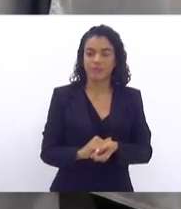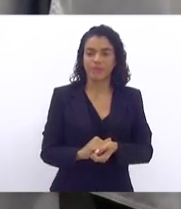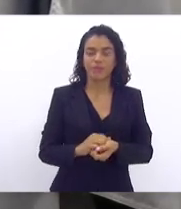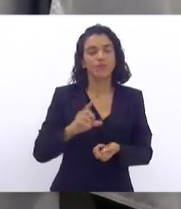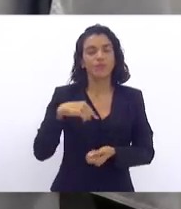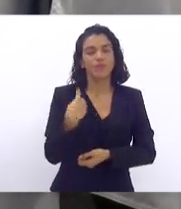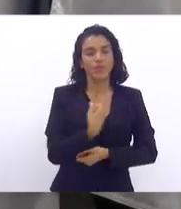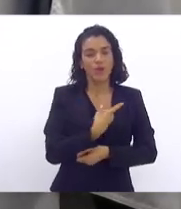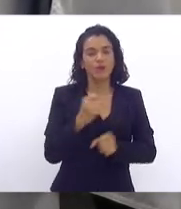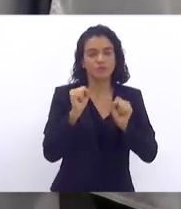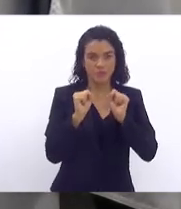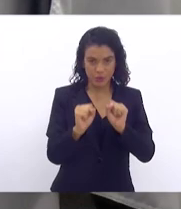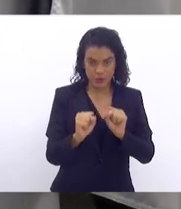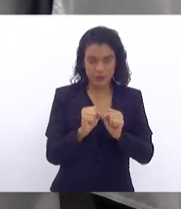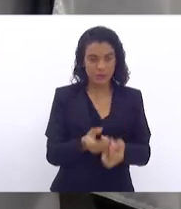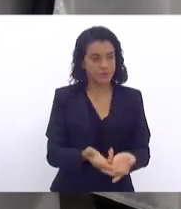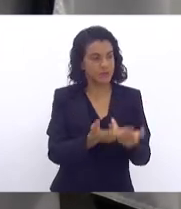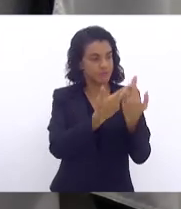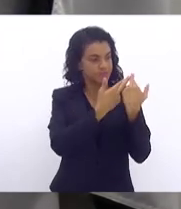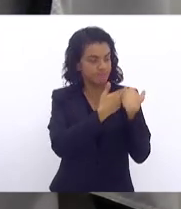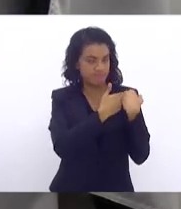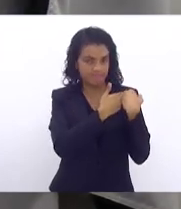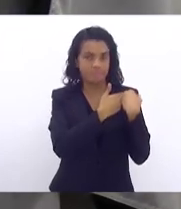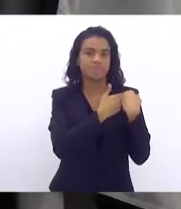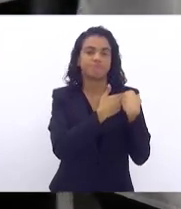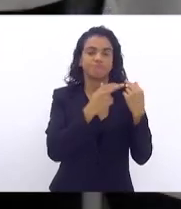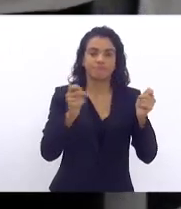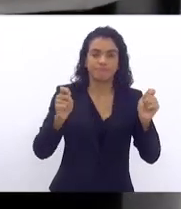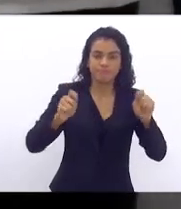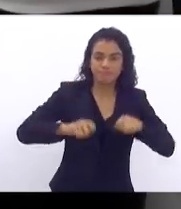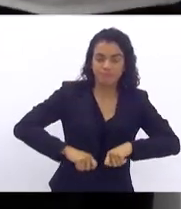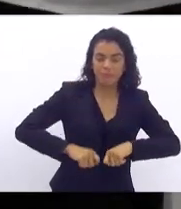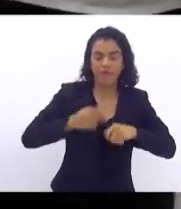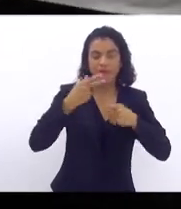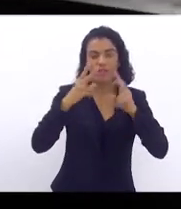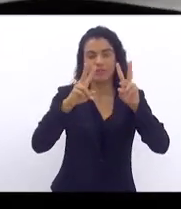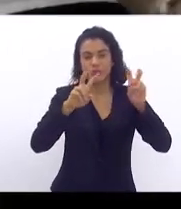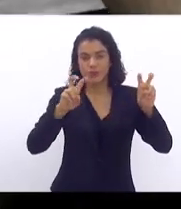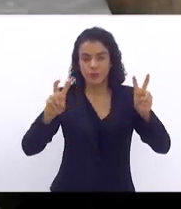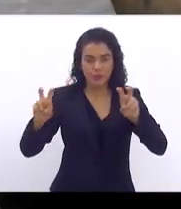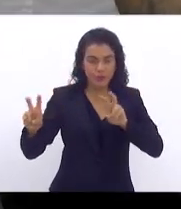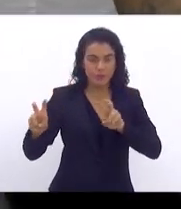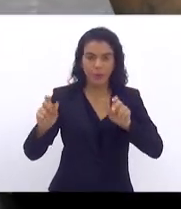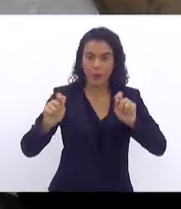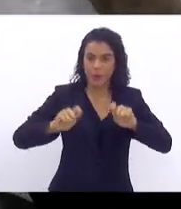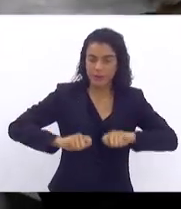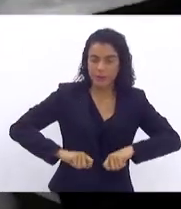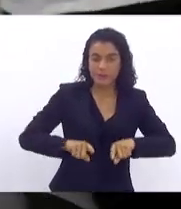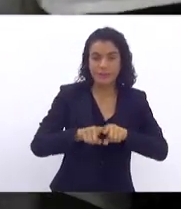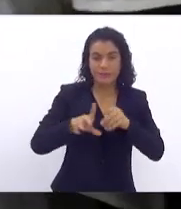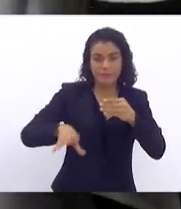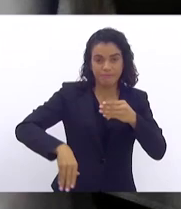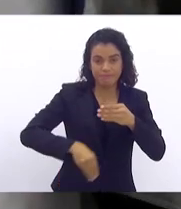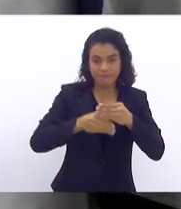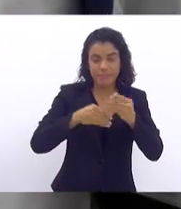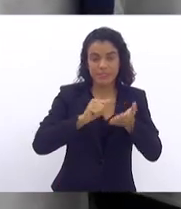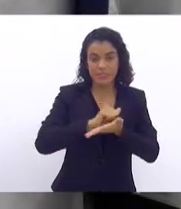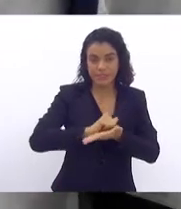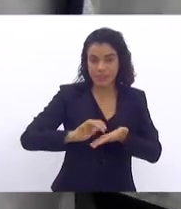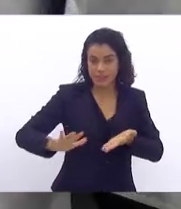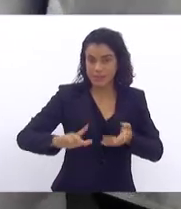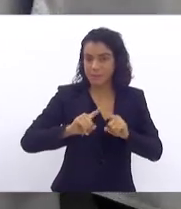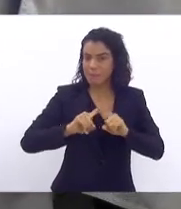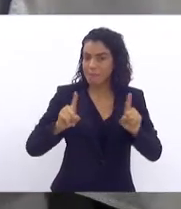nós podemos sim ter a competência originária para tratar de competência, para tratar até de incremento de despesa,